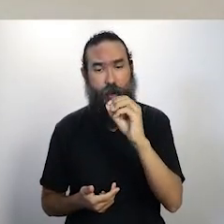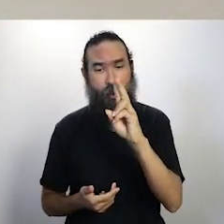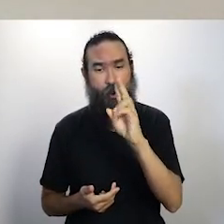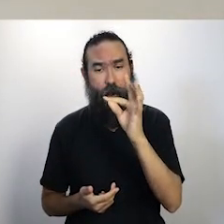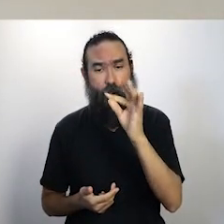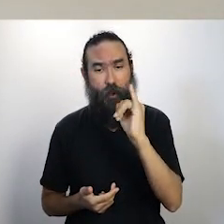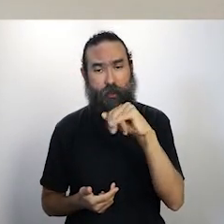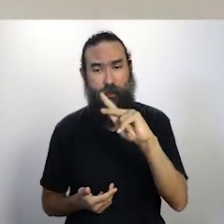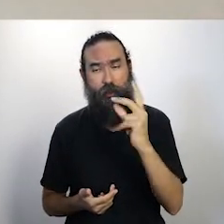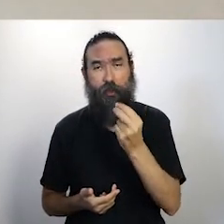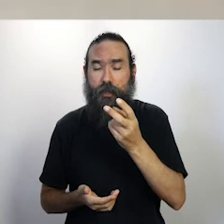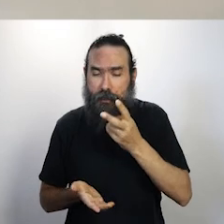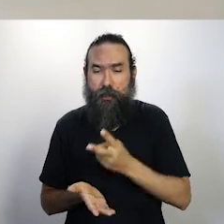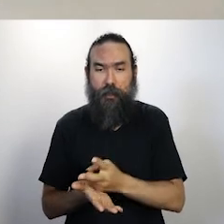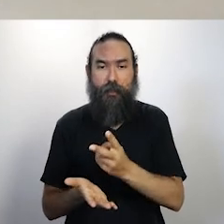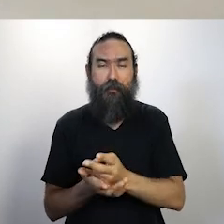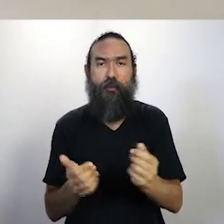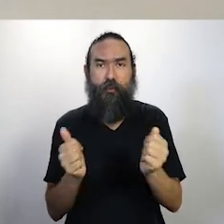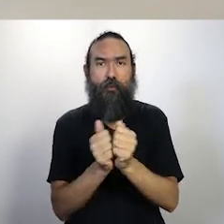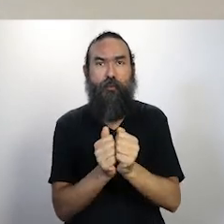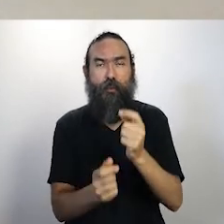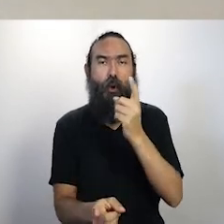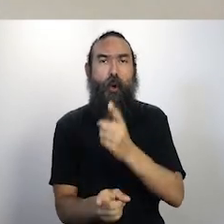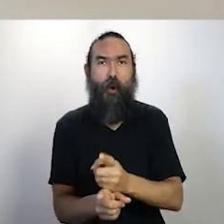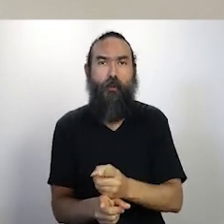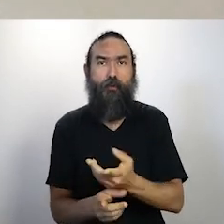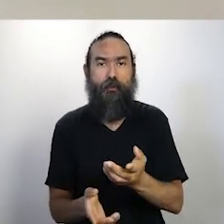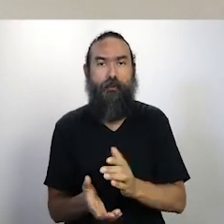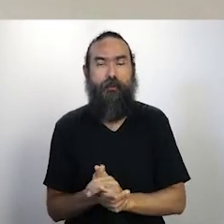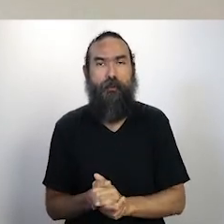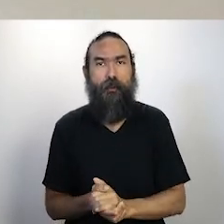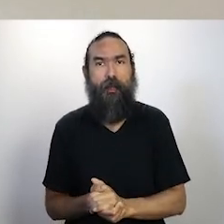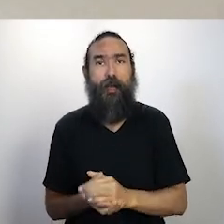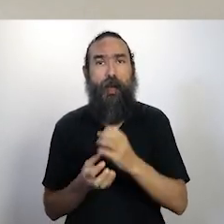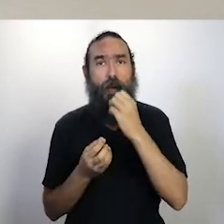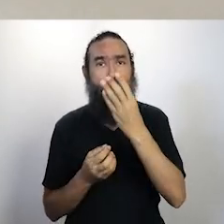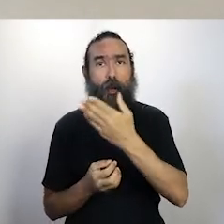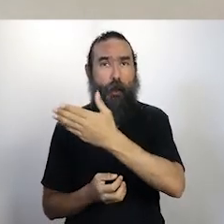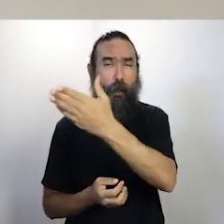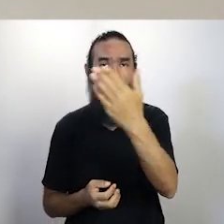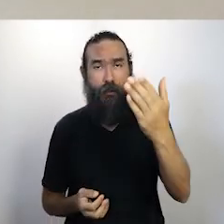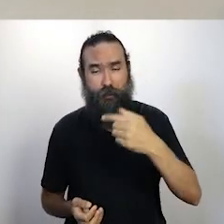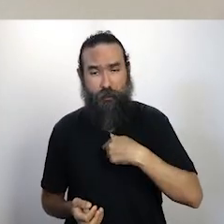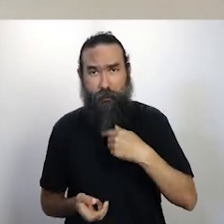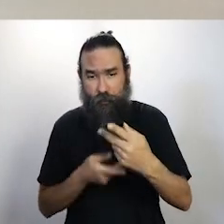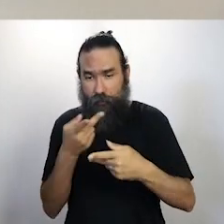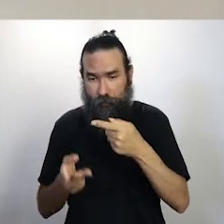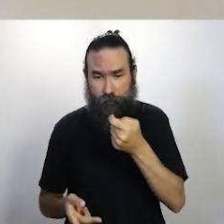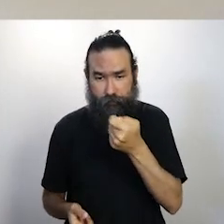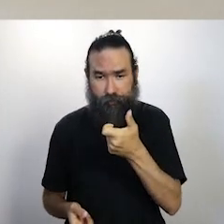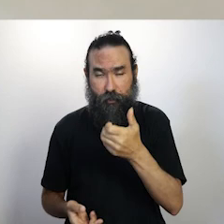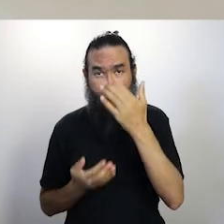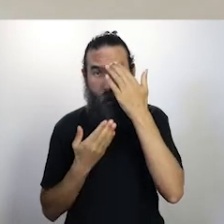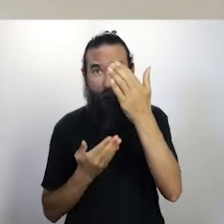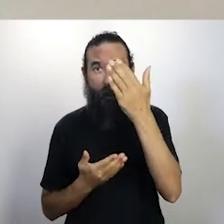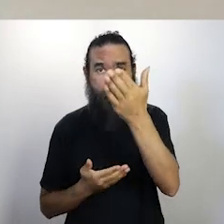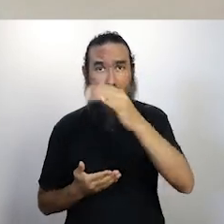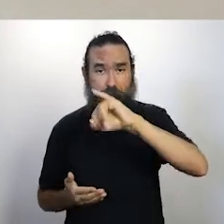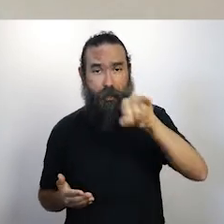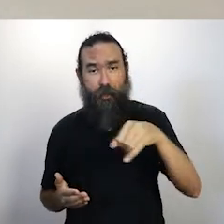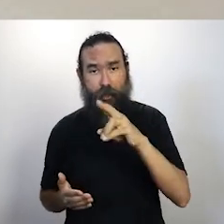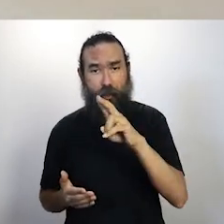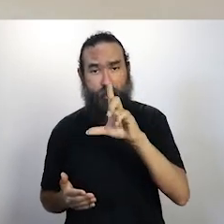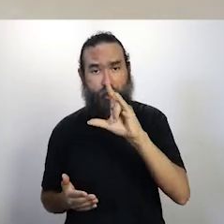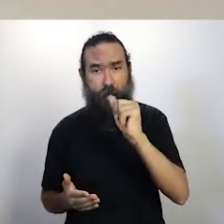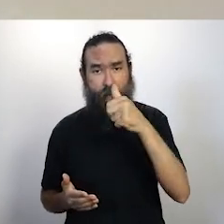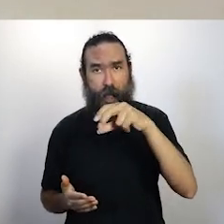acompanho o encontro desde a primeira edição acho que consegui se eu falhei foi uns 4 ou 5 mas quase